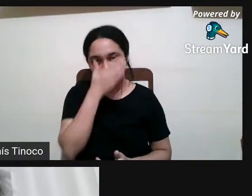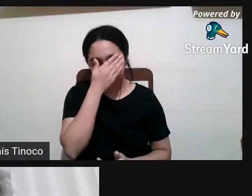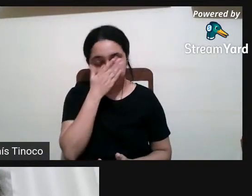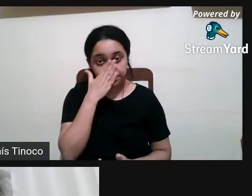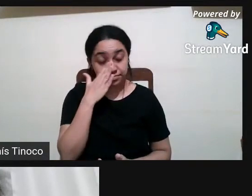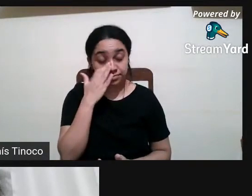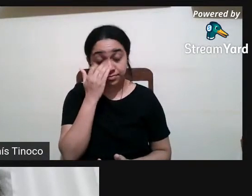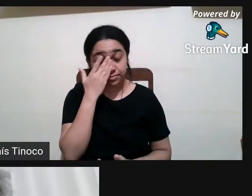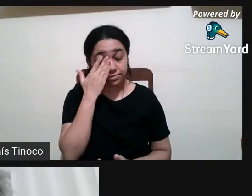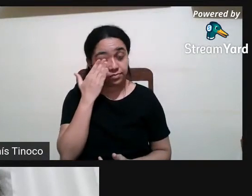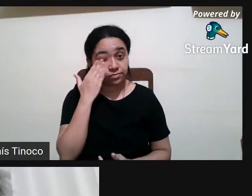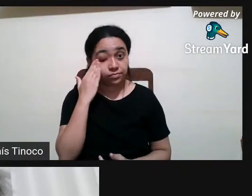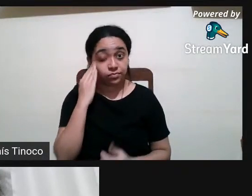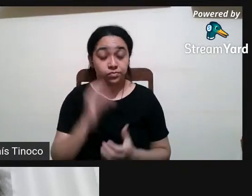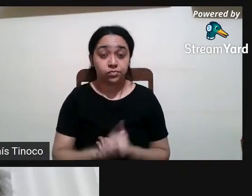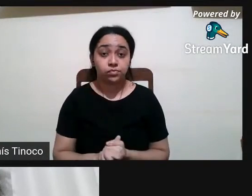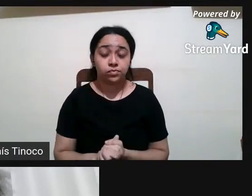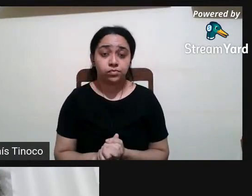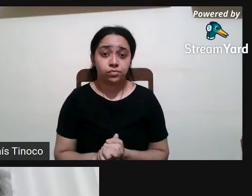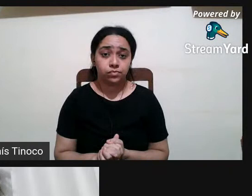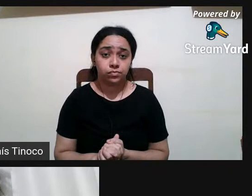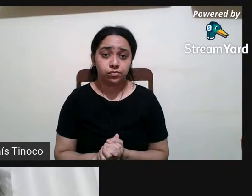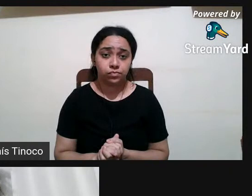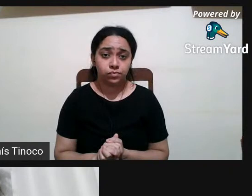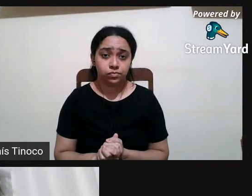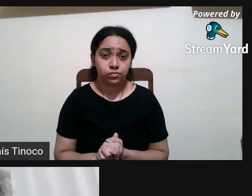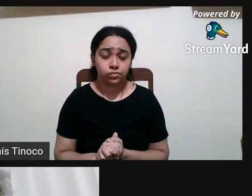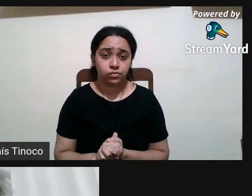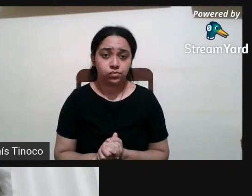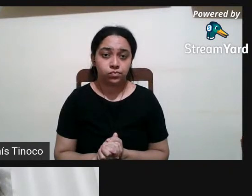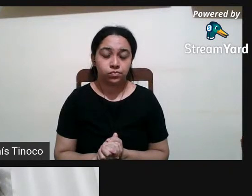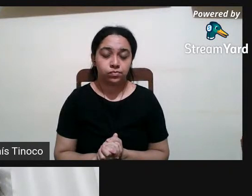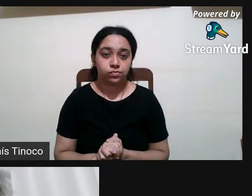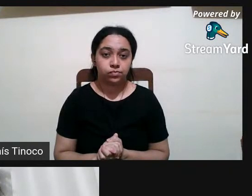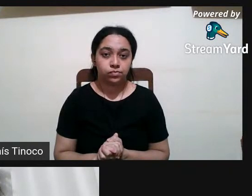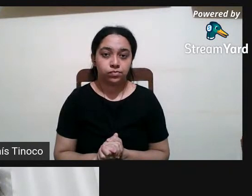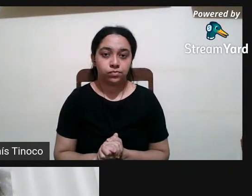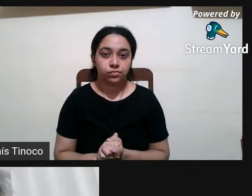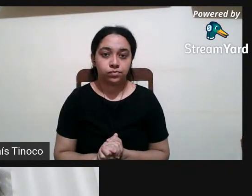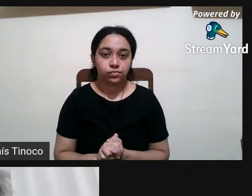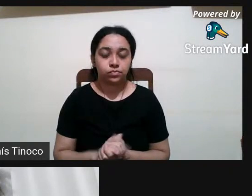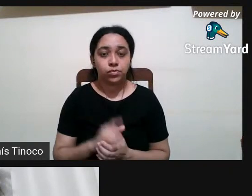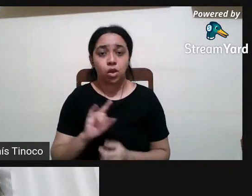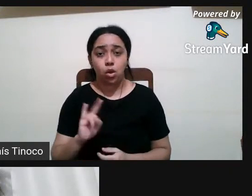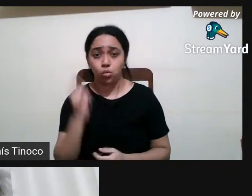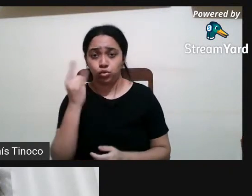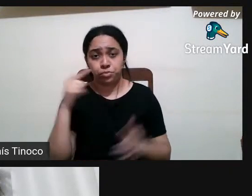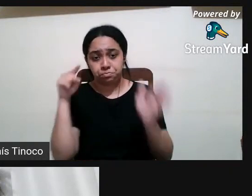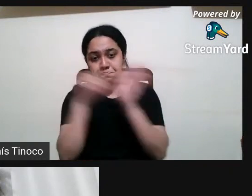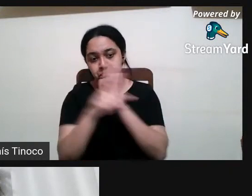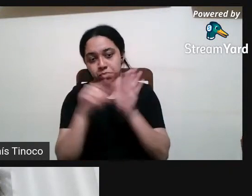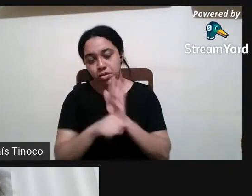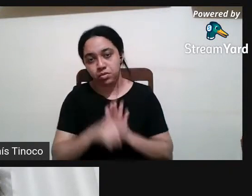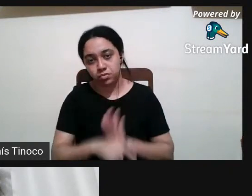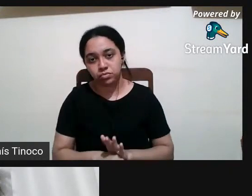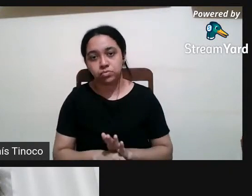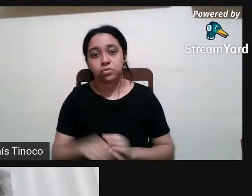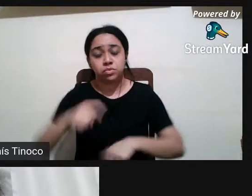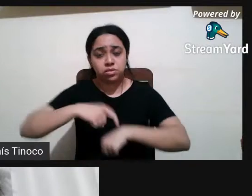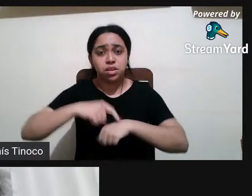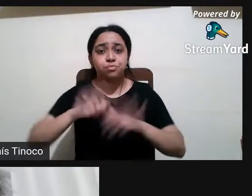Então, vamos aqui talvez priorizar as últimas perguntas, porque o nosso tempo já está reduzido,